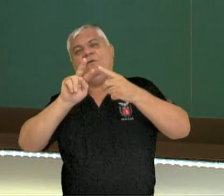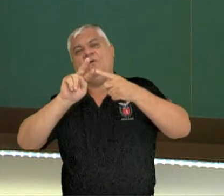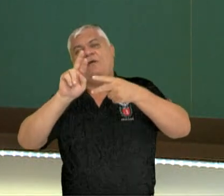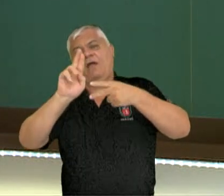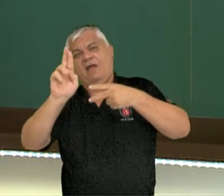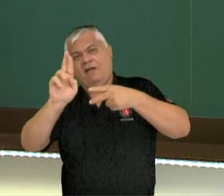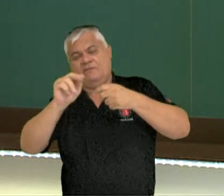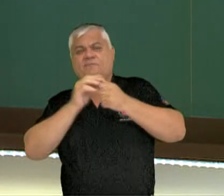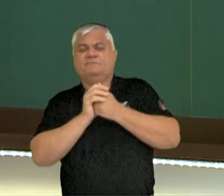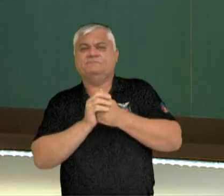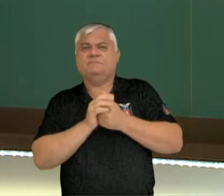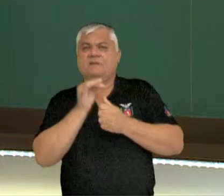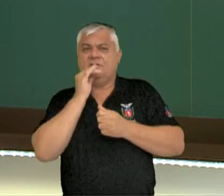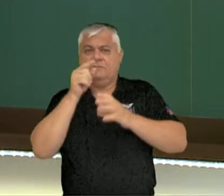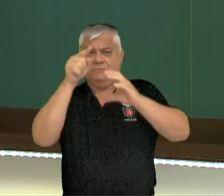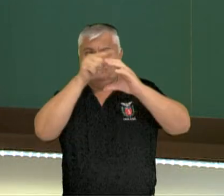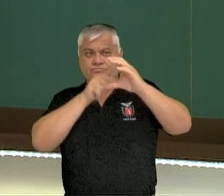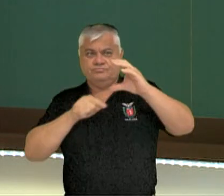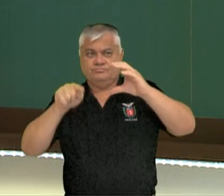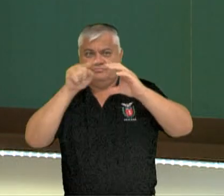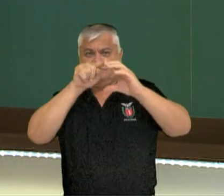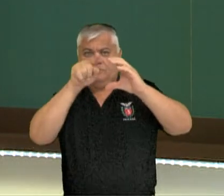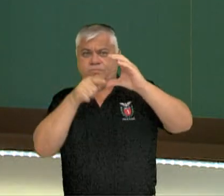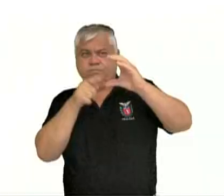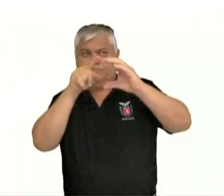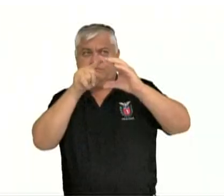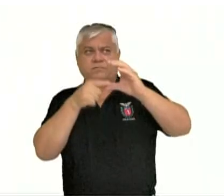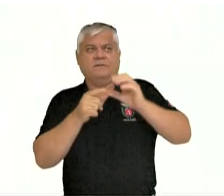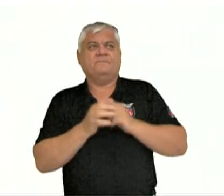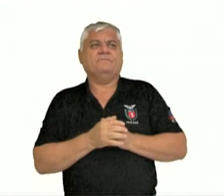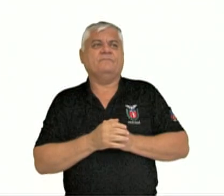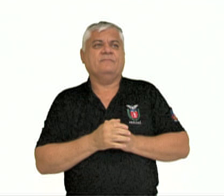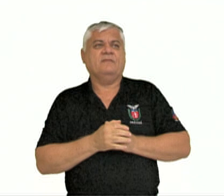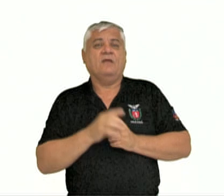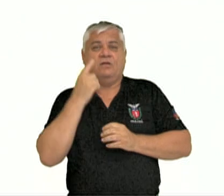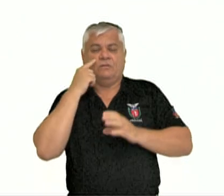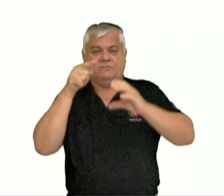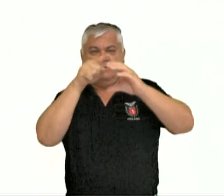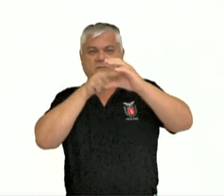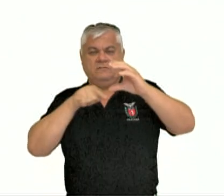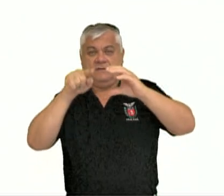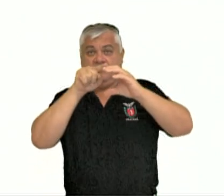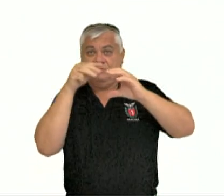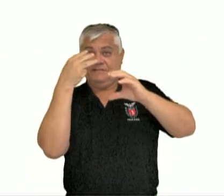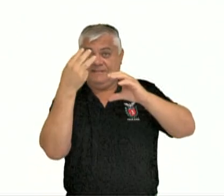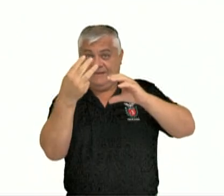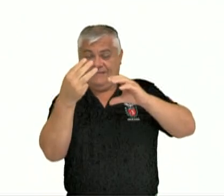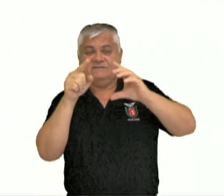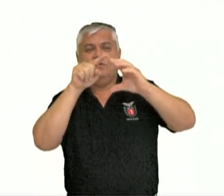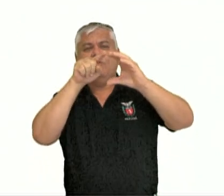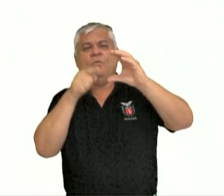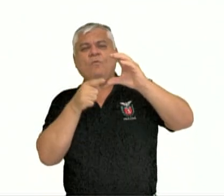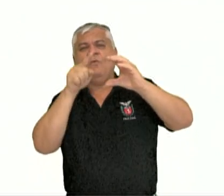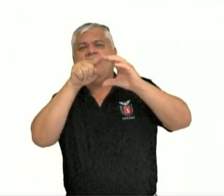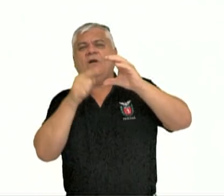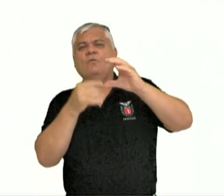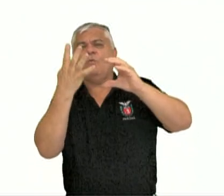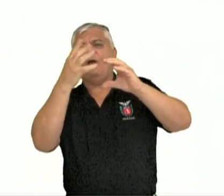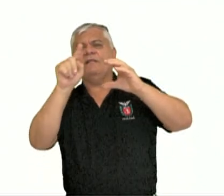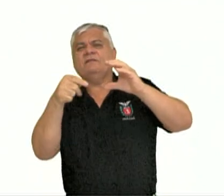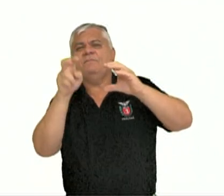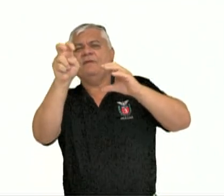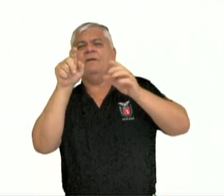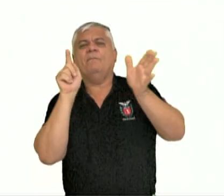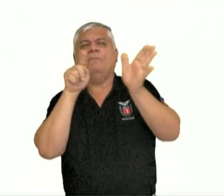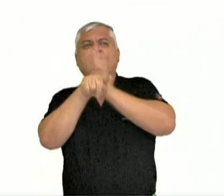Do arco de circunferência. Então, aqui eu tenho que uma circunferência tem o raio 3, e tem um arco medindo 4,5. A